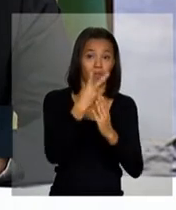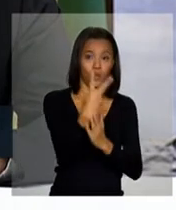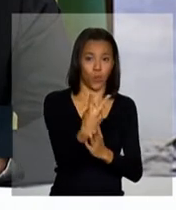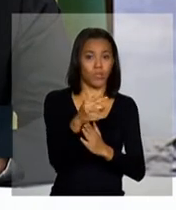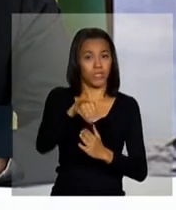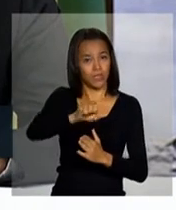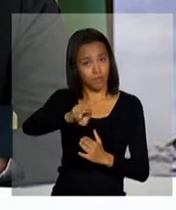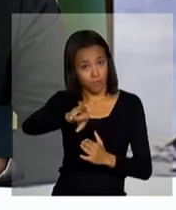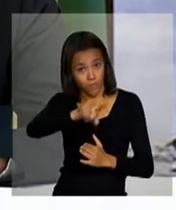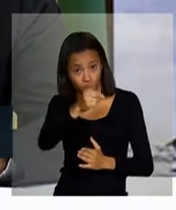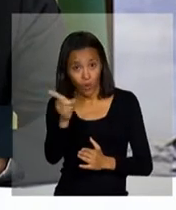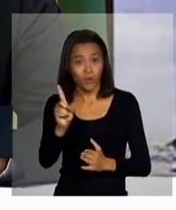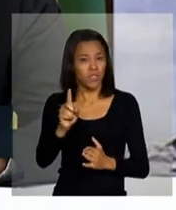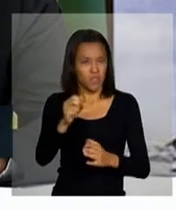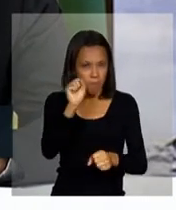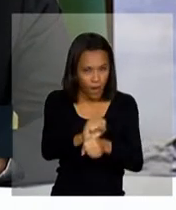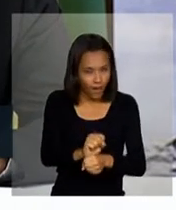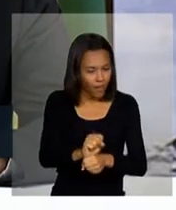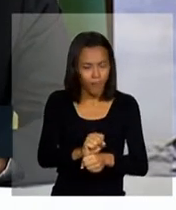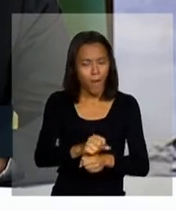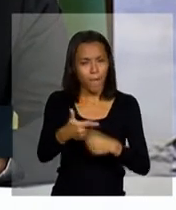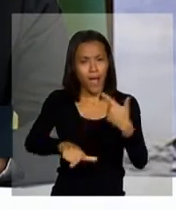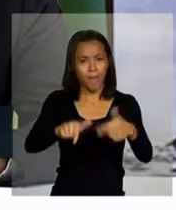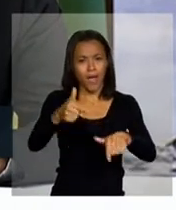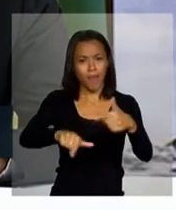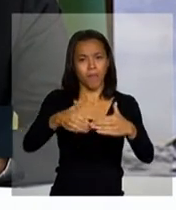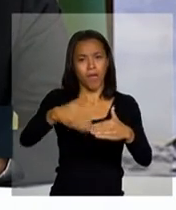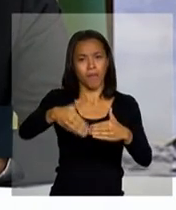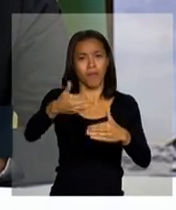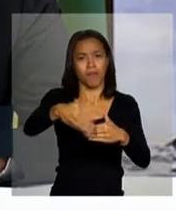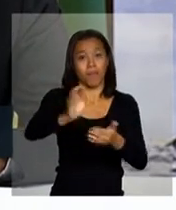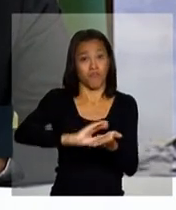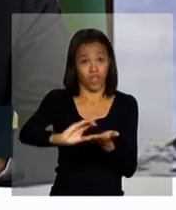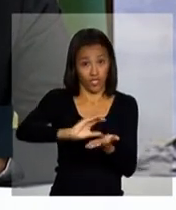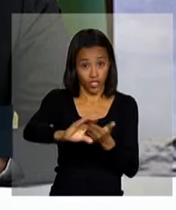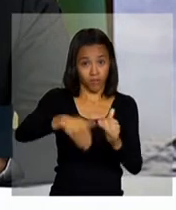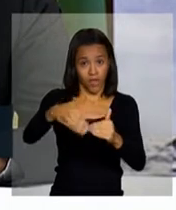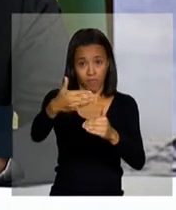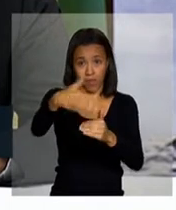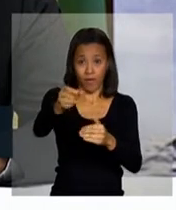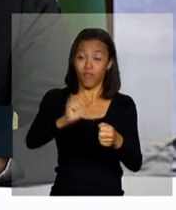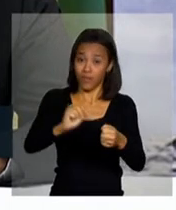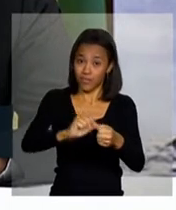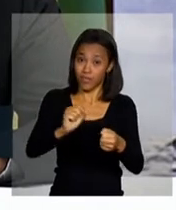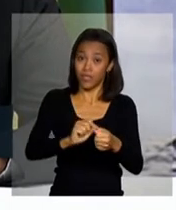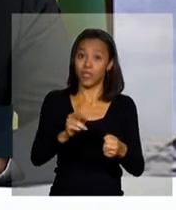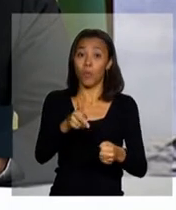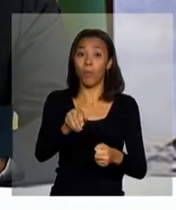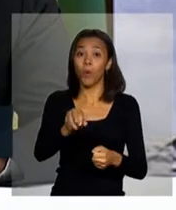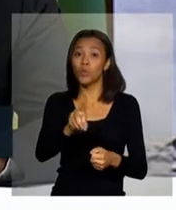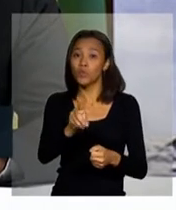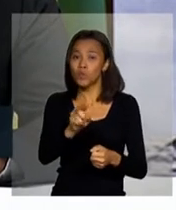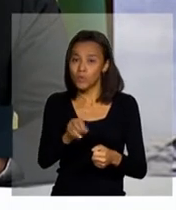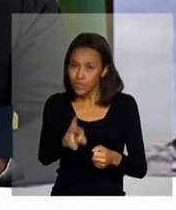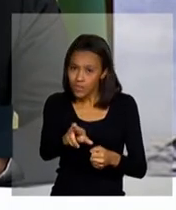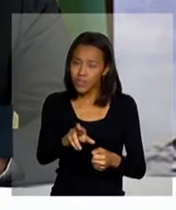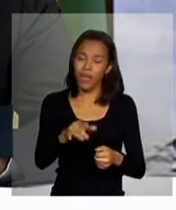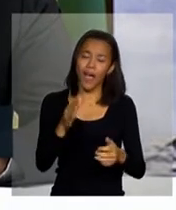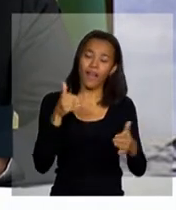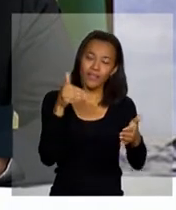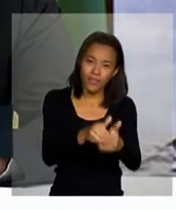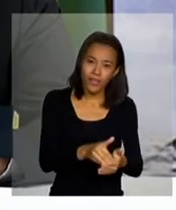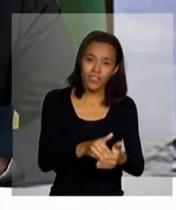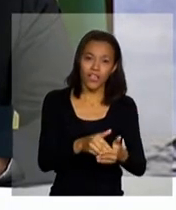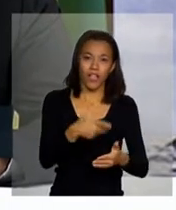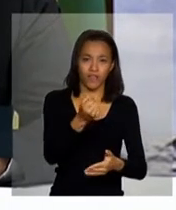a partir daí não parar mais, continuar investindo, produzindo, até chegar às 20 milhões de